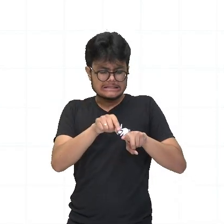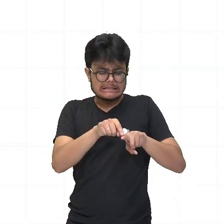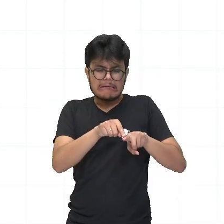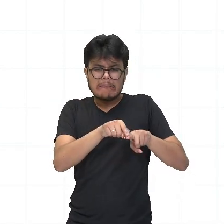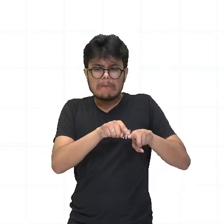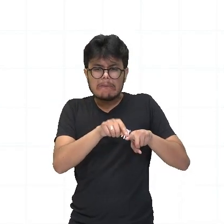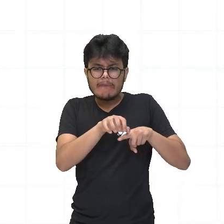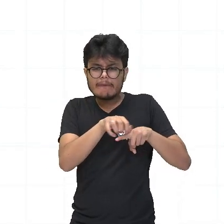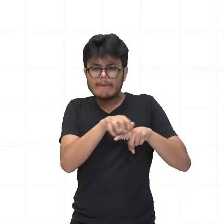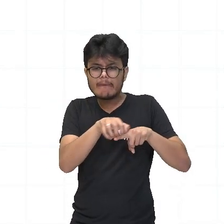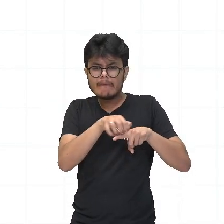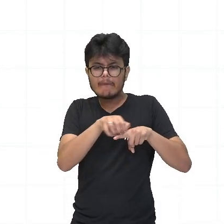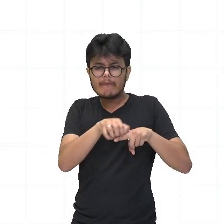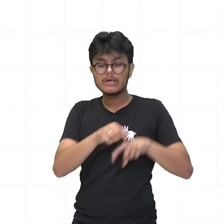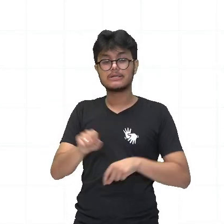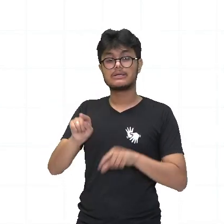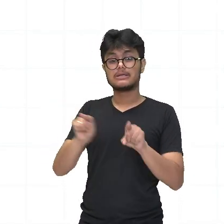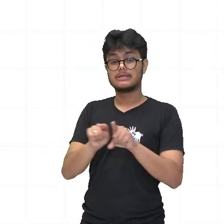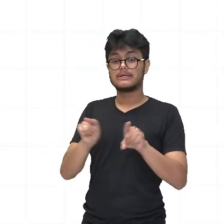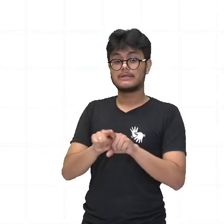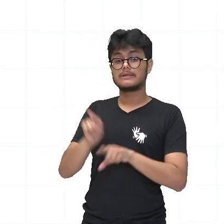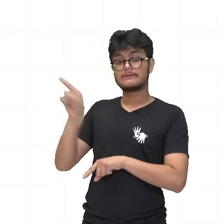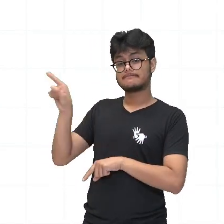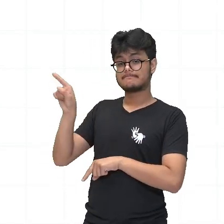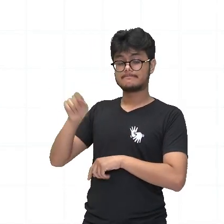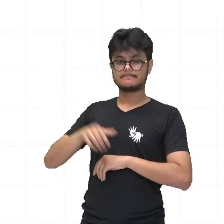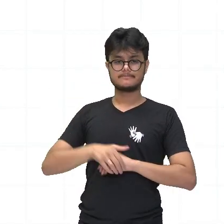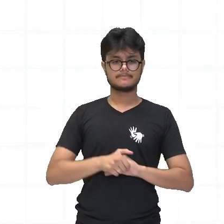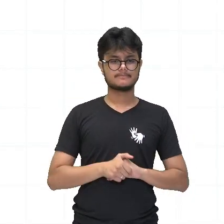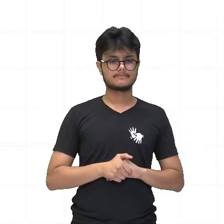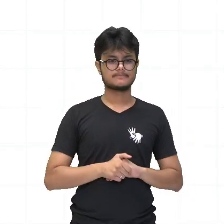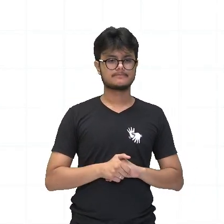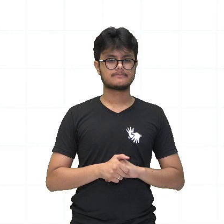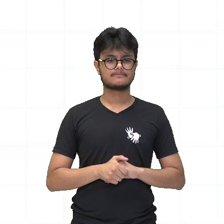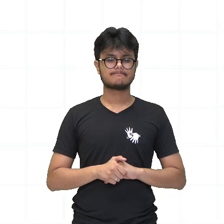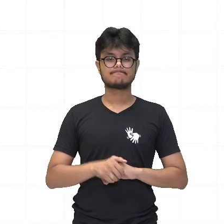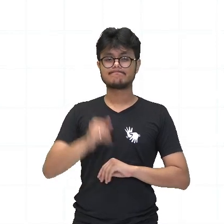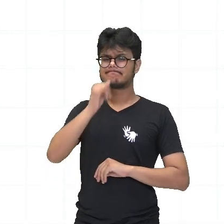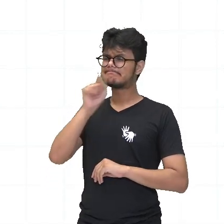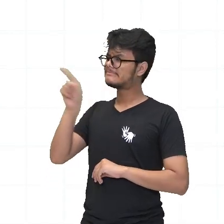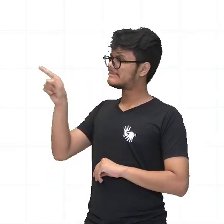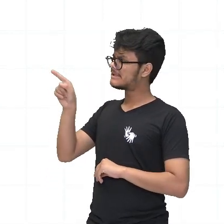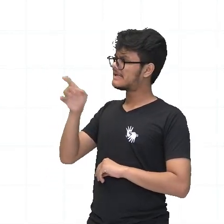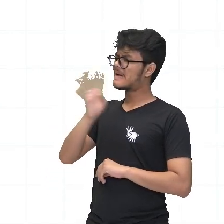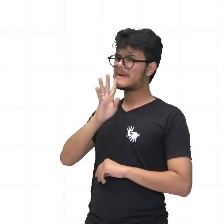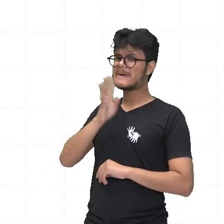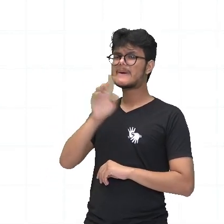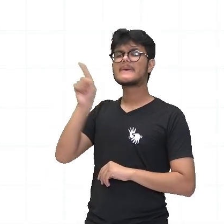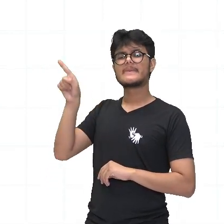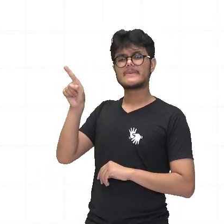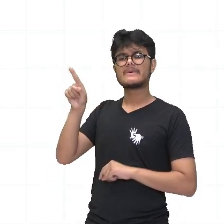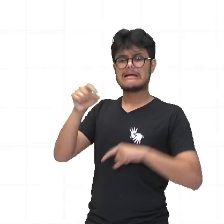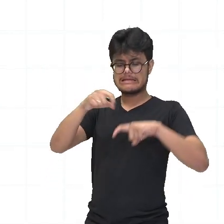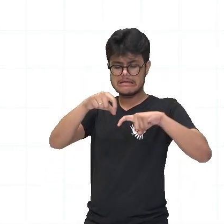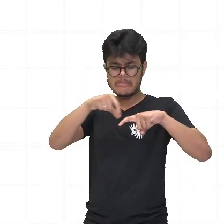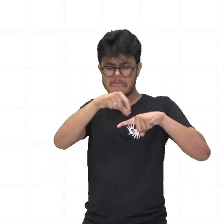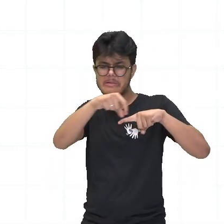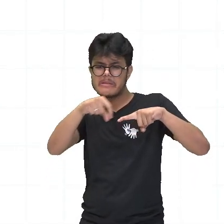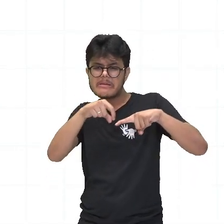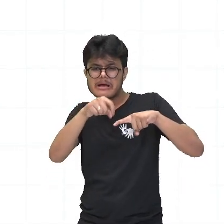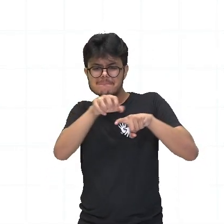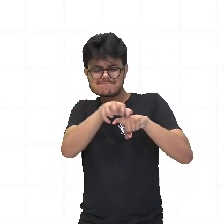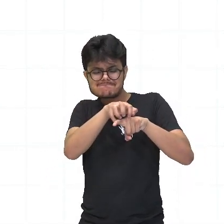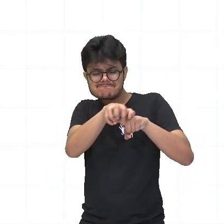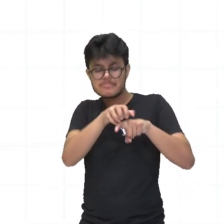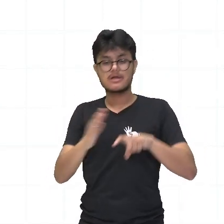gente tem aí o caso da candidíase e a micose. Então, no pé é muito comum a gente ver ali um fungo querendo se instalar, porque a gente